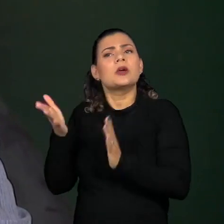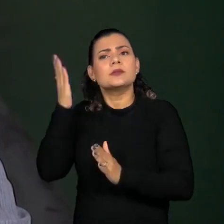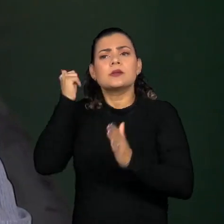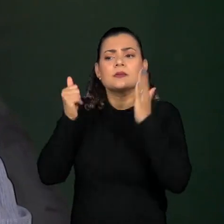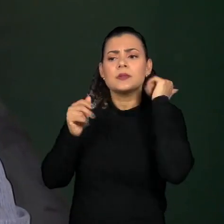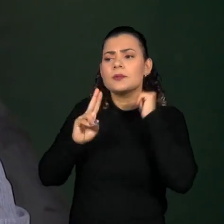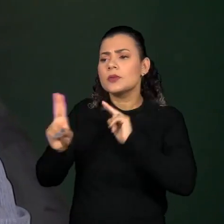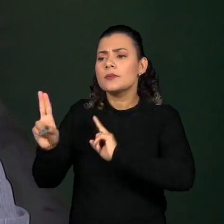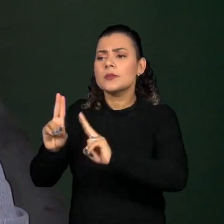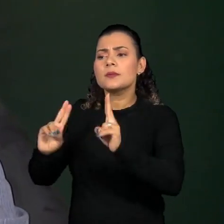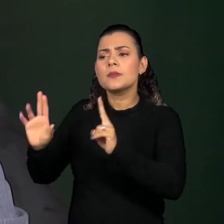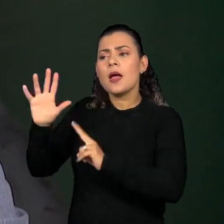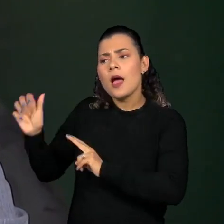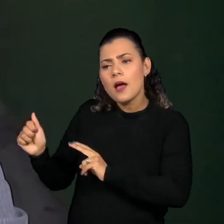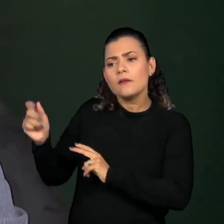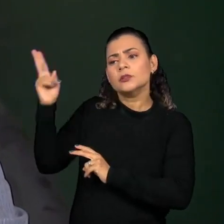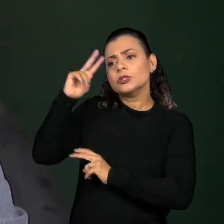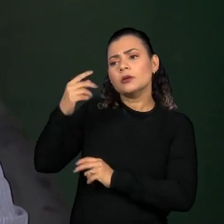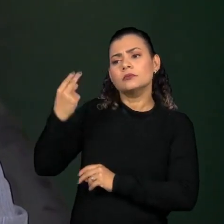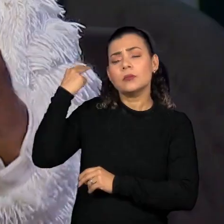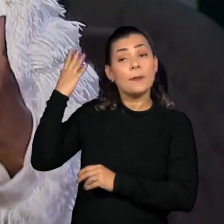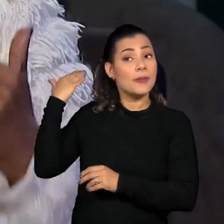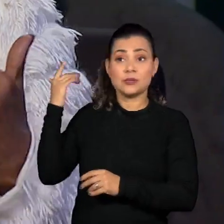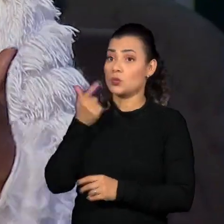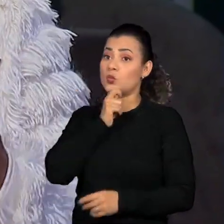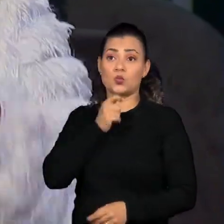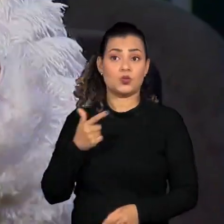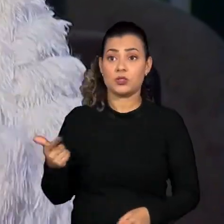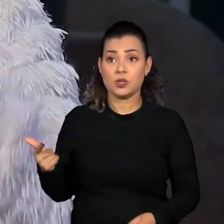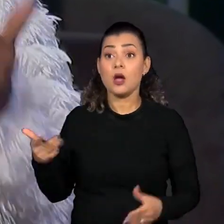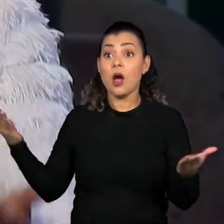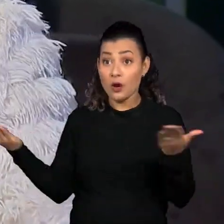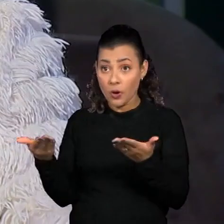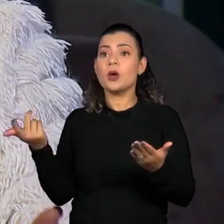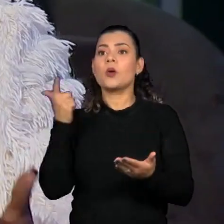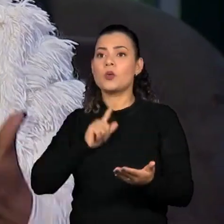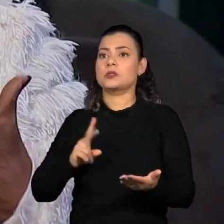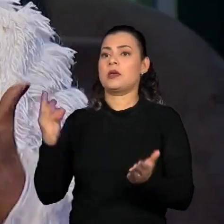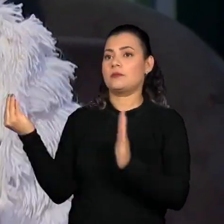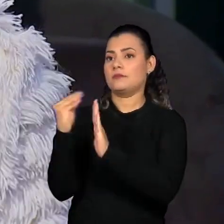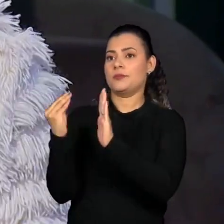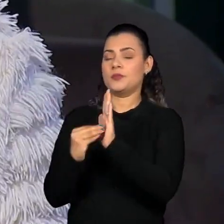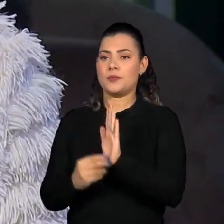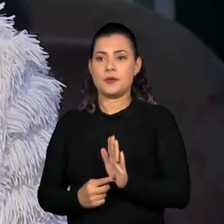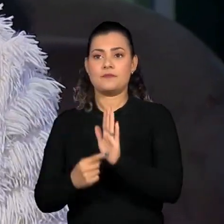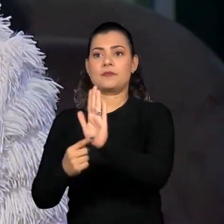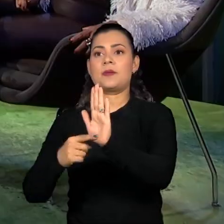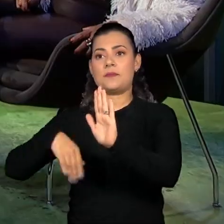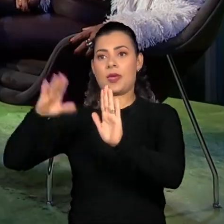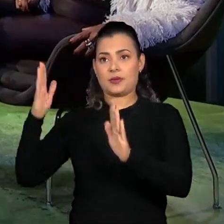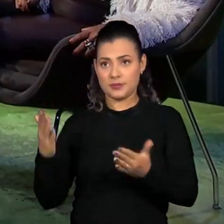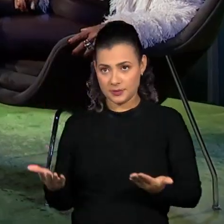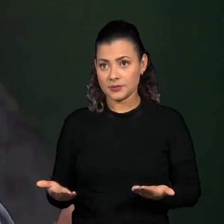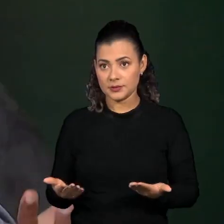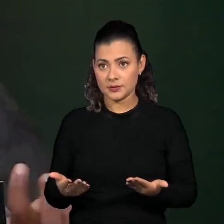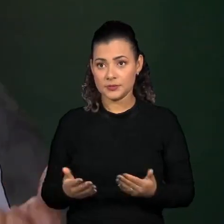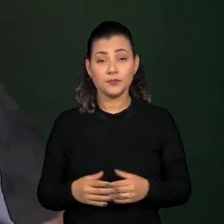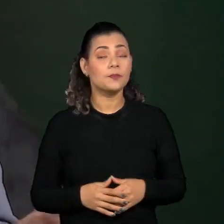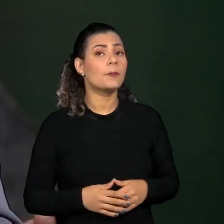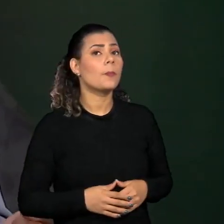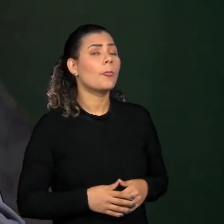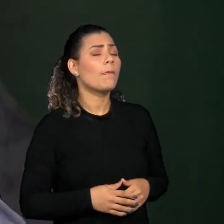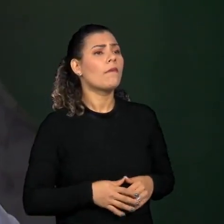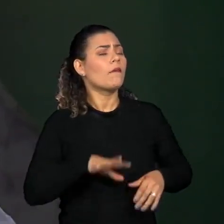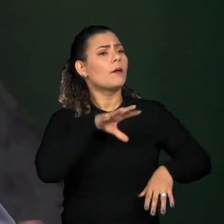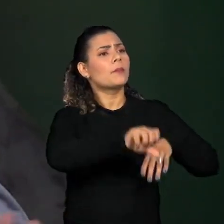nomes africanos no livro de história, coisa que a gente não via, que a gente está podendo botar na estrada nossa estética. Ô Paulo,